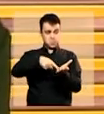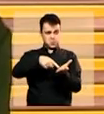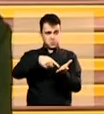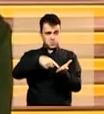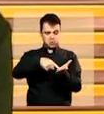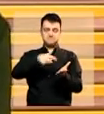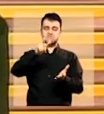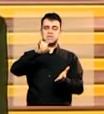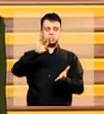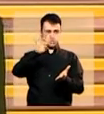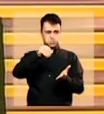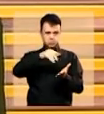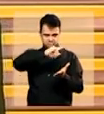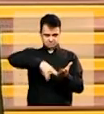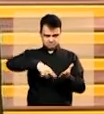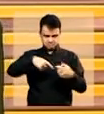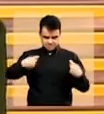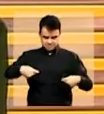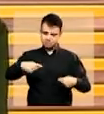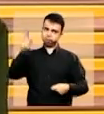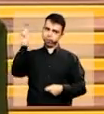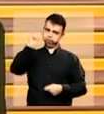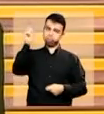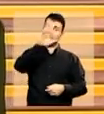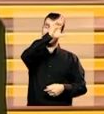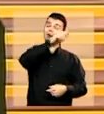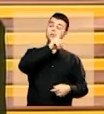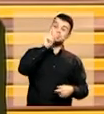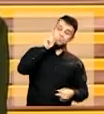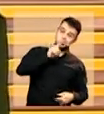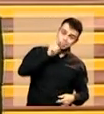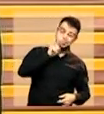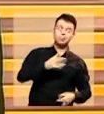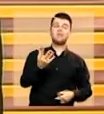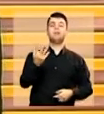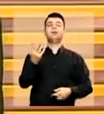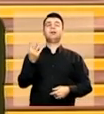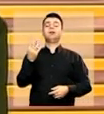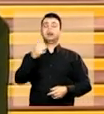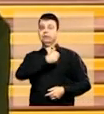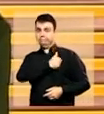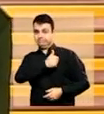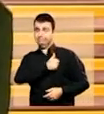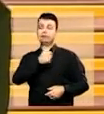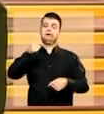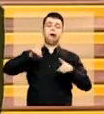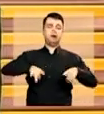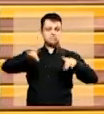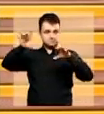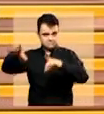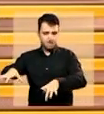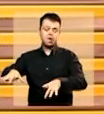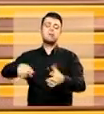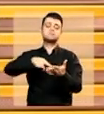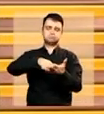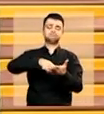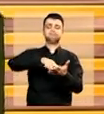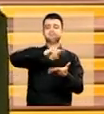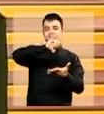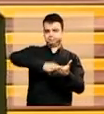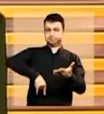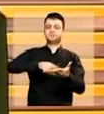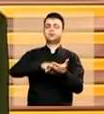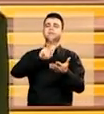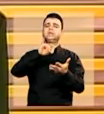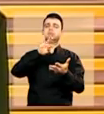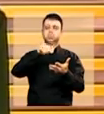tranquilo. Agora, quando é Estados Unidos, Canadá, Austrália, você precisa de visto. Agora, tem bons despachantes em Rio Preto, em que a